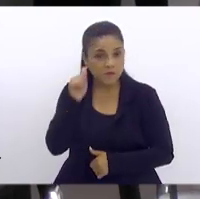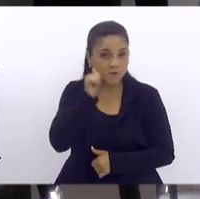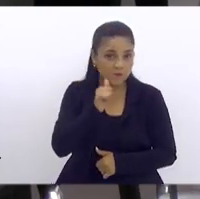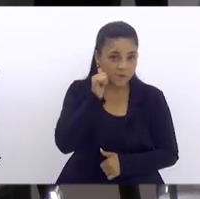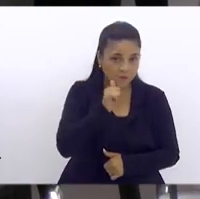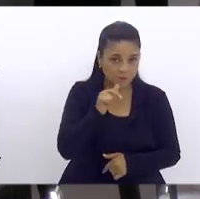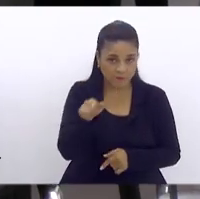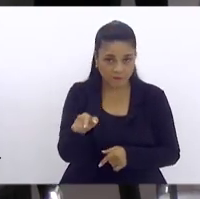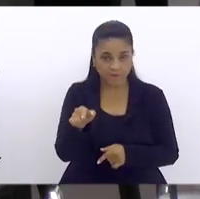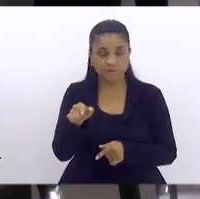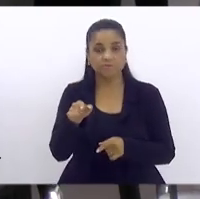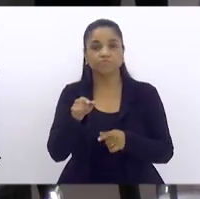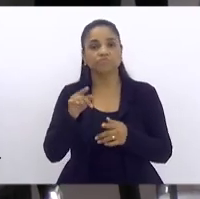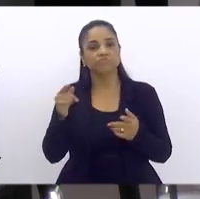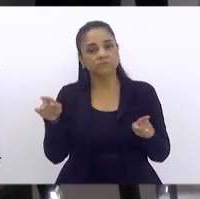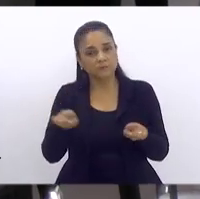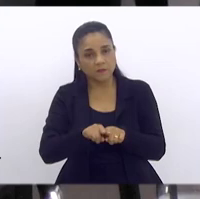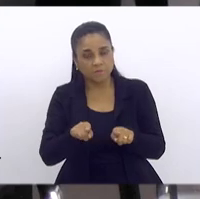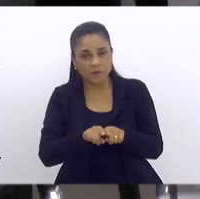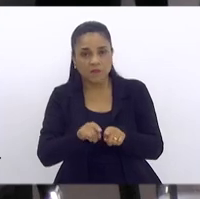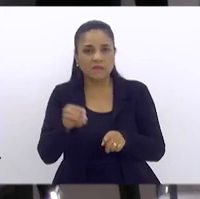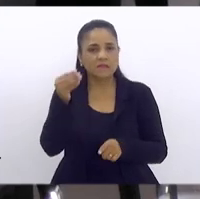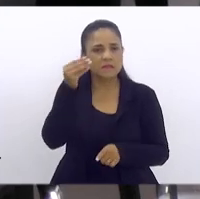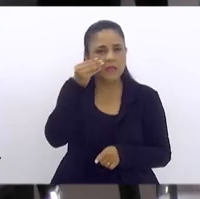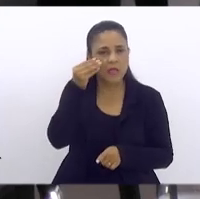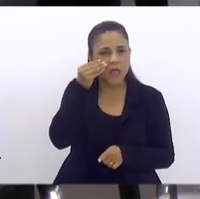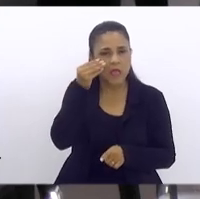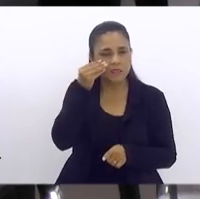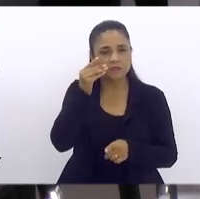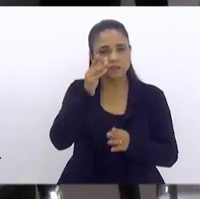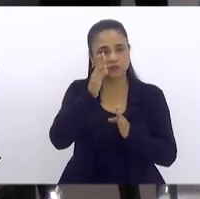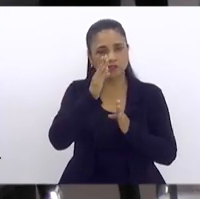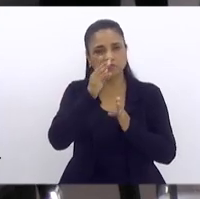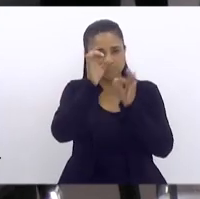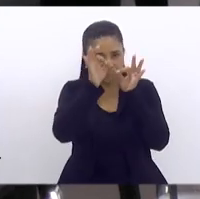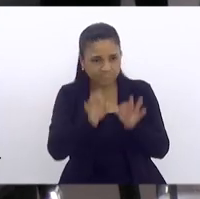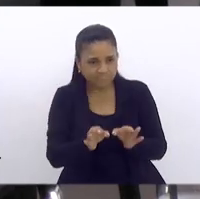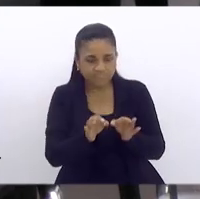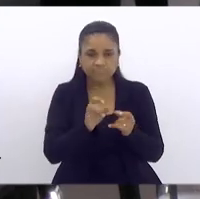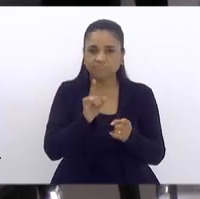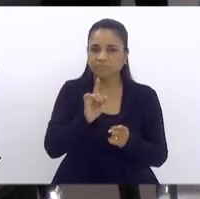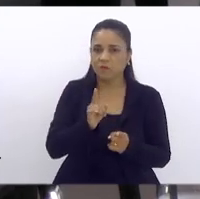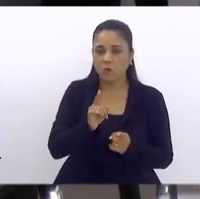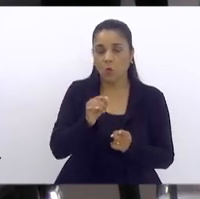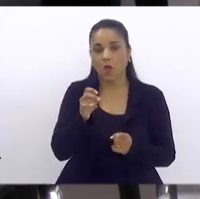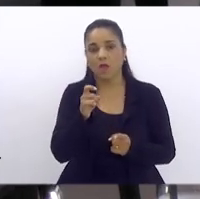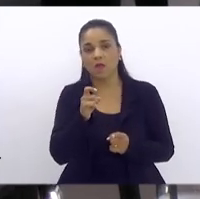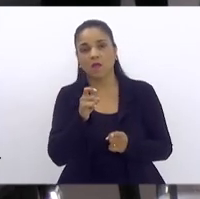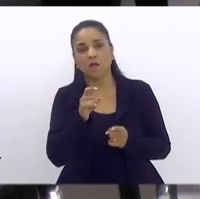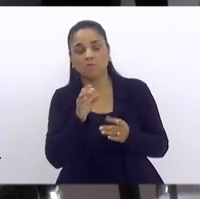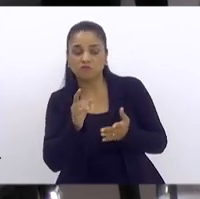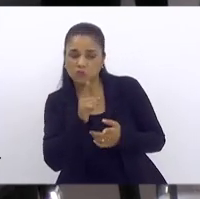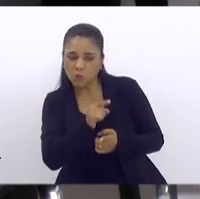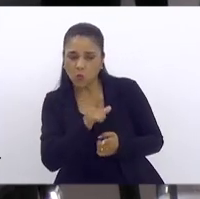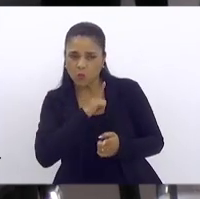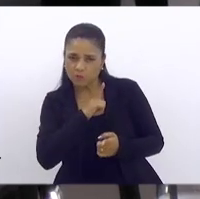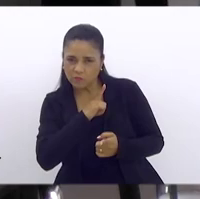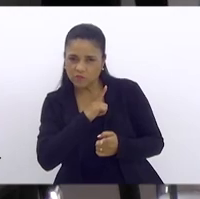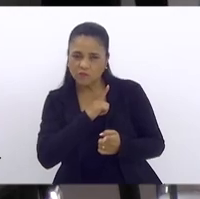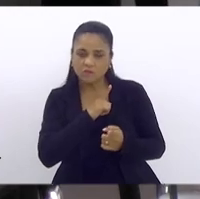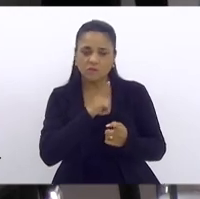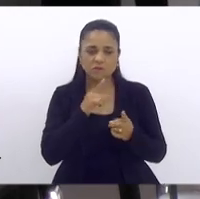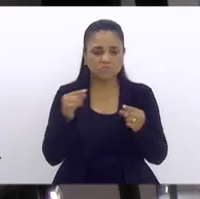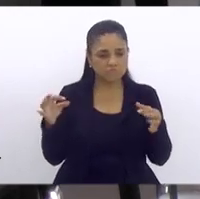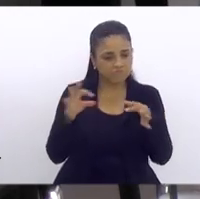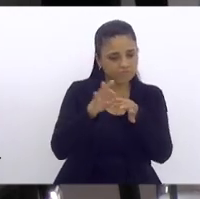após a codificação, a gente realizou também testes de confiabilidade para verificar se a codificação de uma estava convergindo